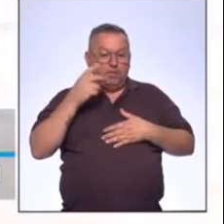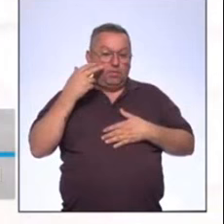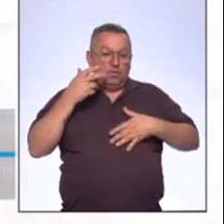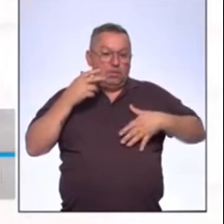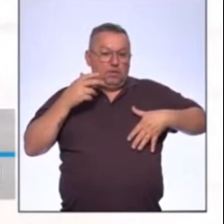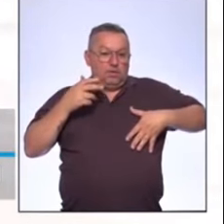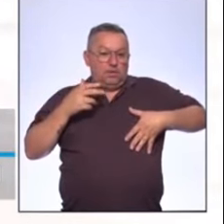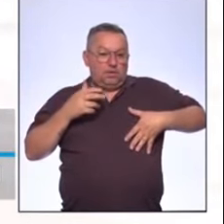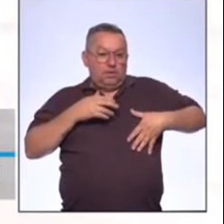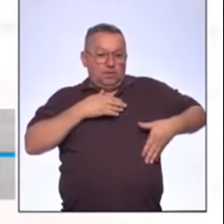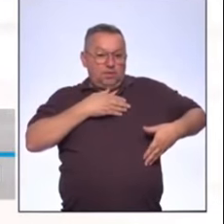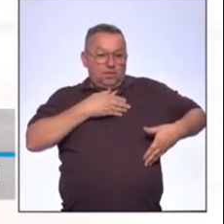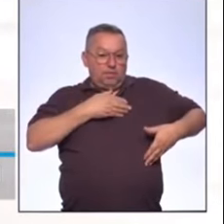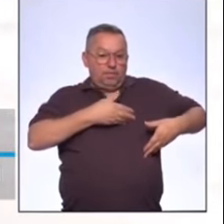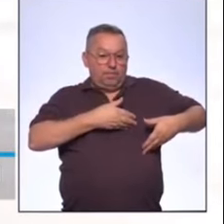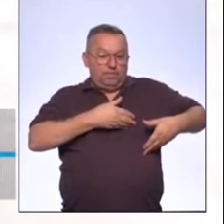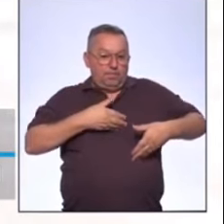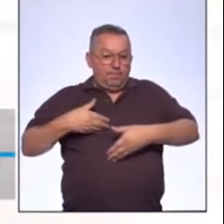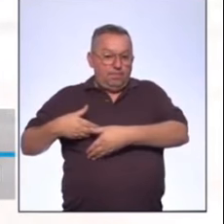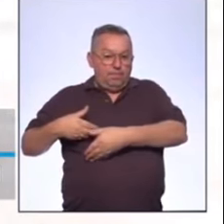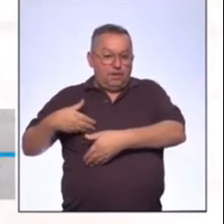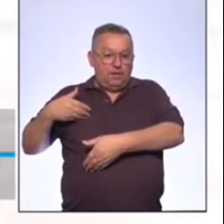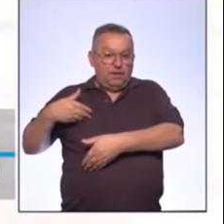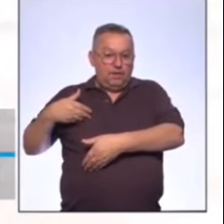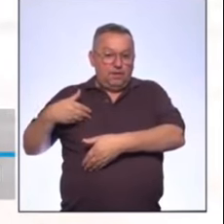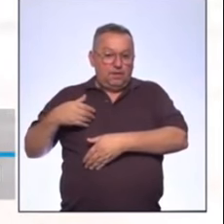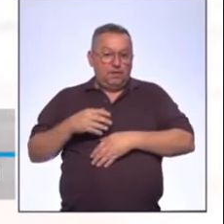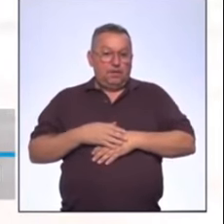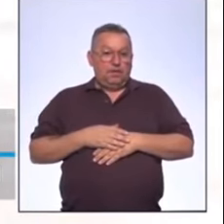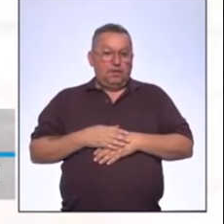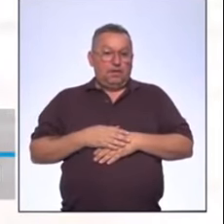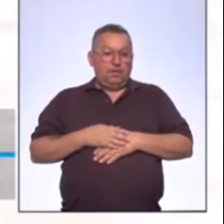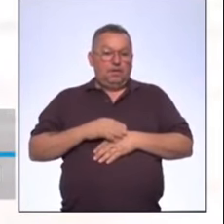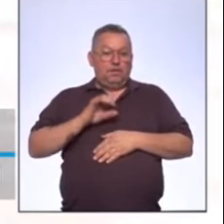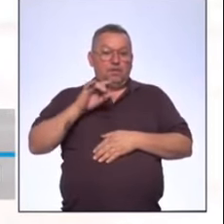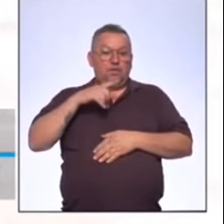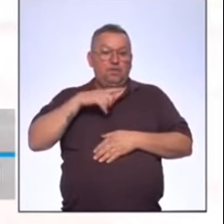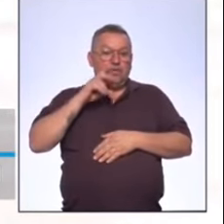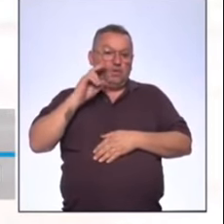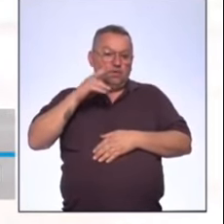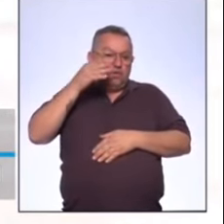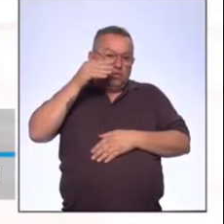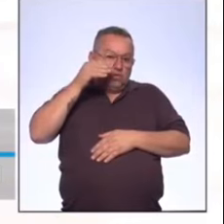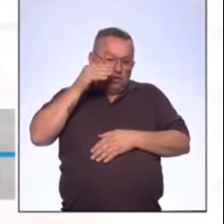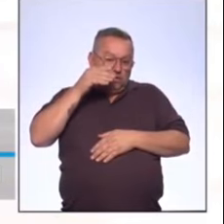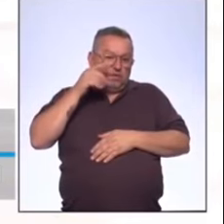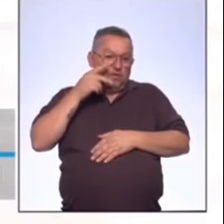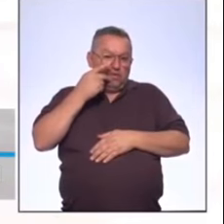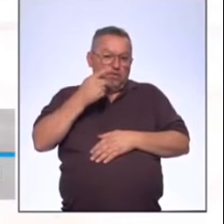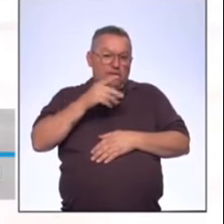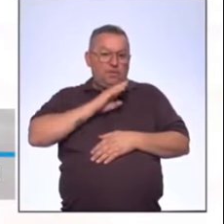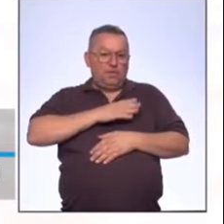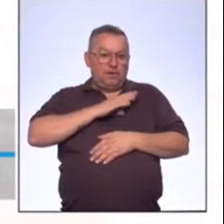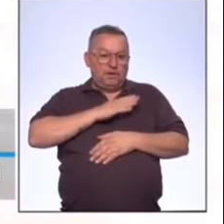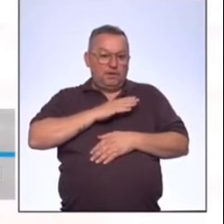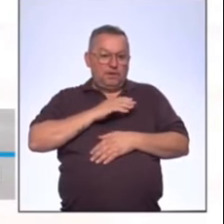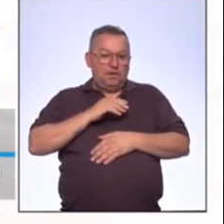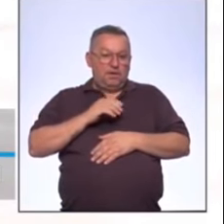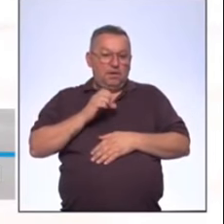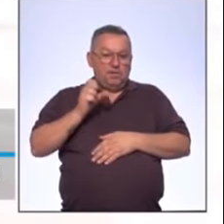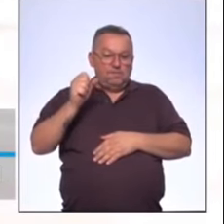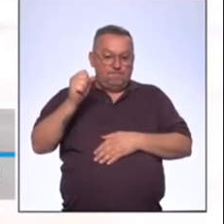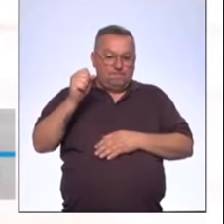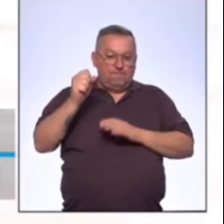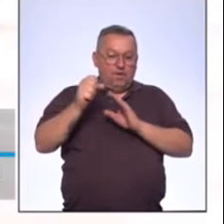tende a ser um pouquinho menor do que o direito, porque ele vai abrigar o coração ali. Só a título de curiosidade, que a gente falou do coração, fecha o seu punho